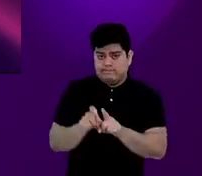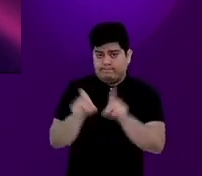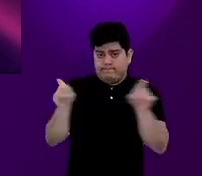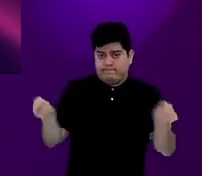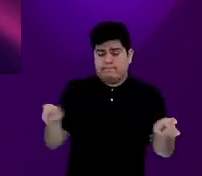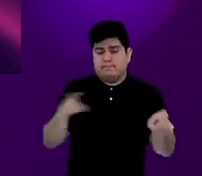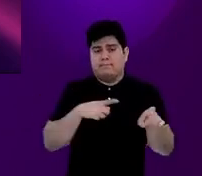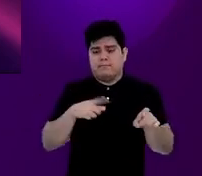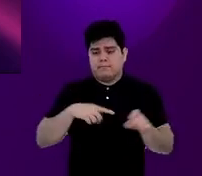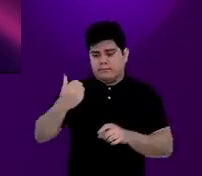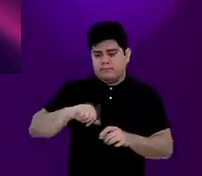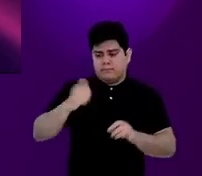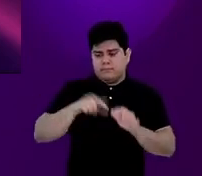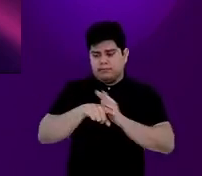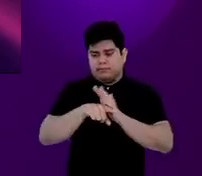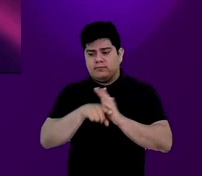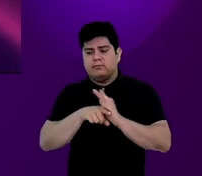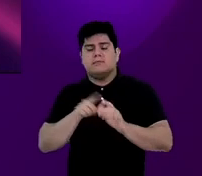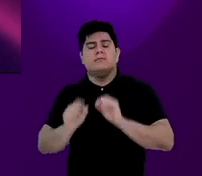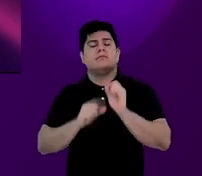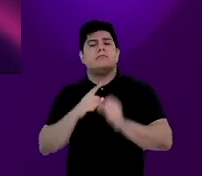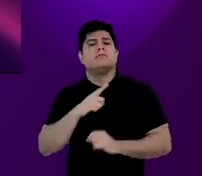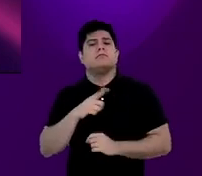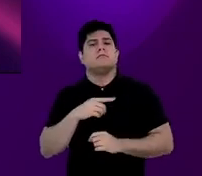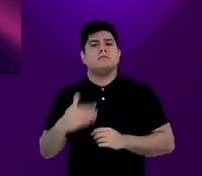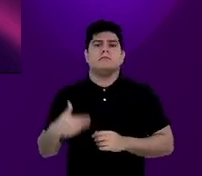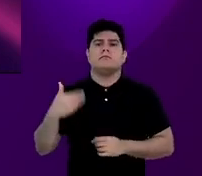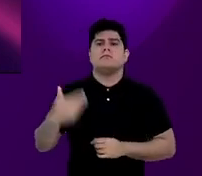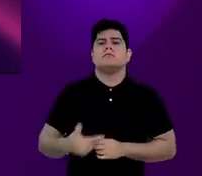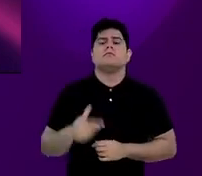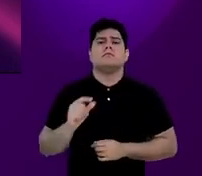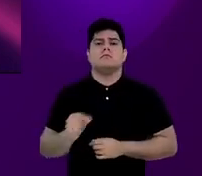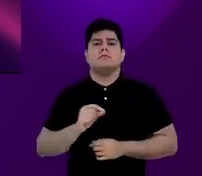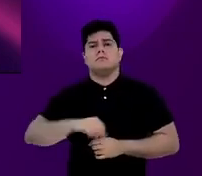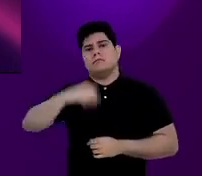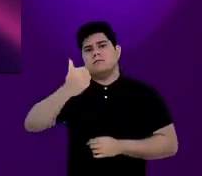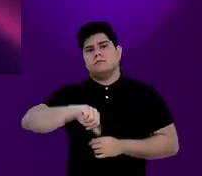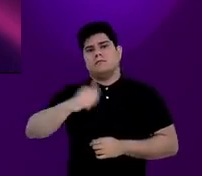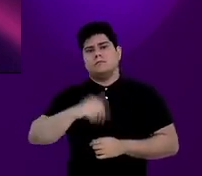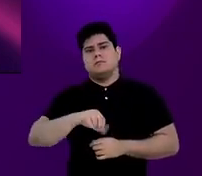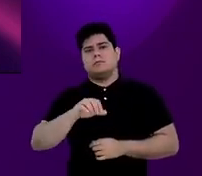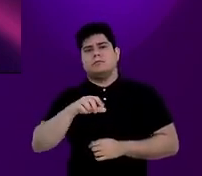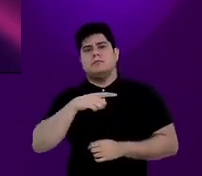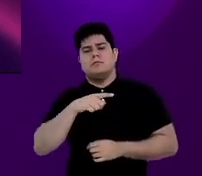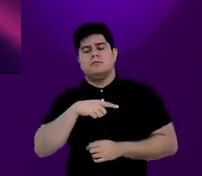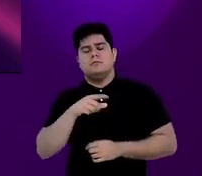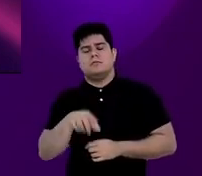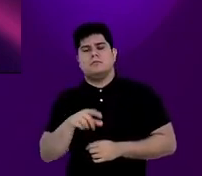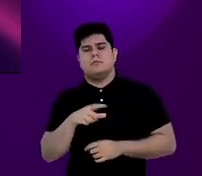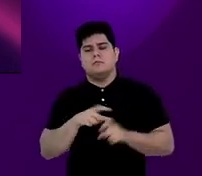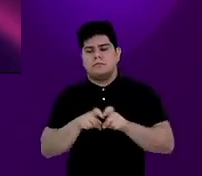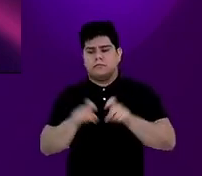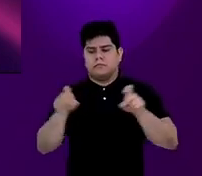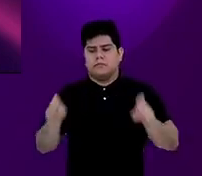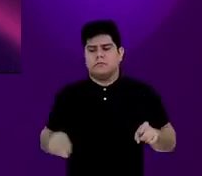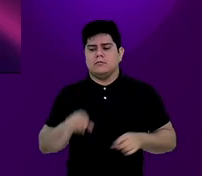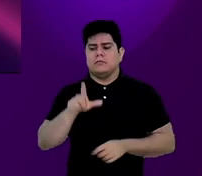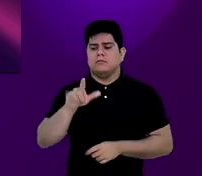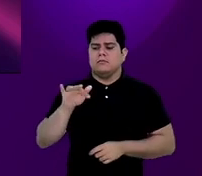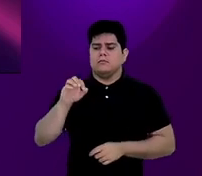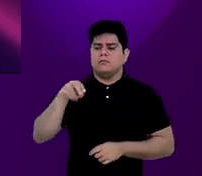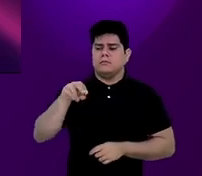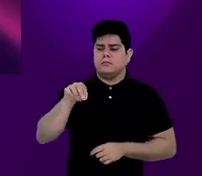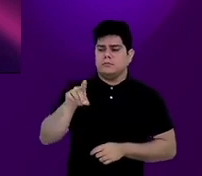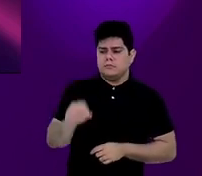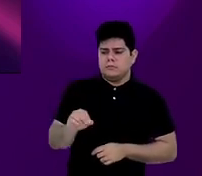avaliação de perfusão, ele também deu um grande passo em relação à avaliação de estadiamento oncológico, que a gente chama de linfonodo sentinela, que veio a